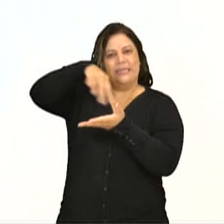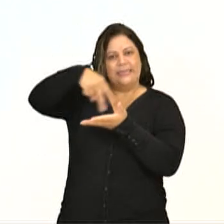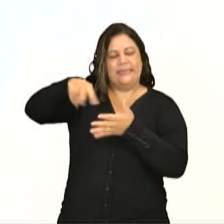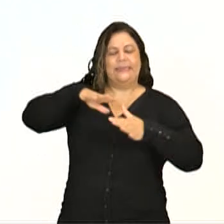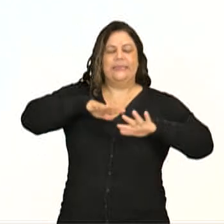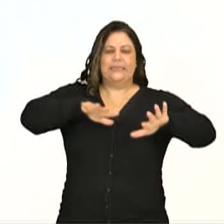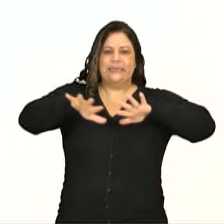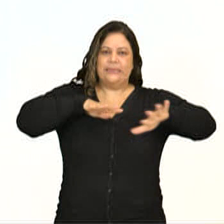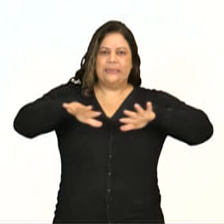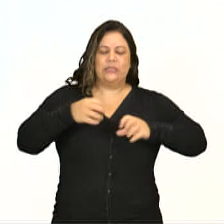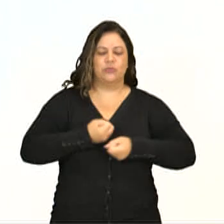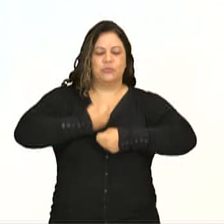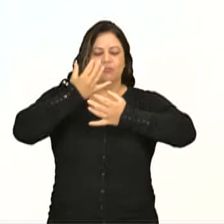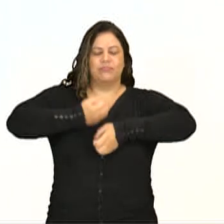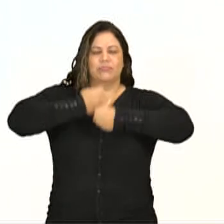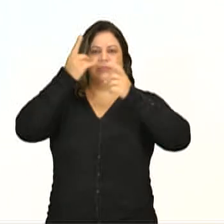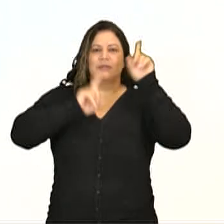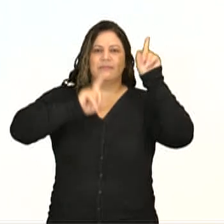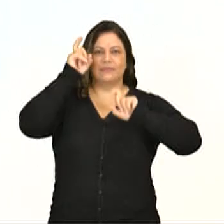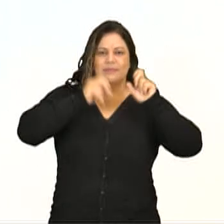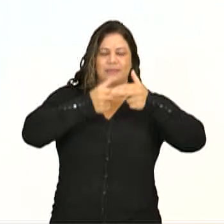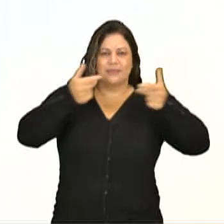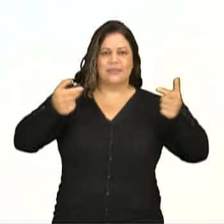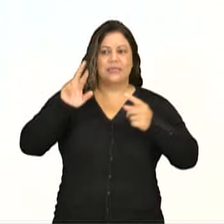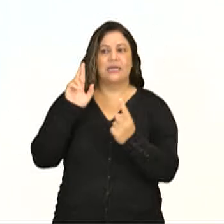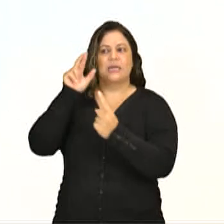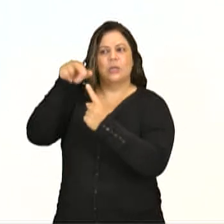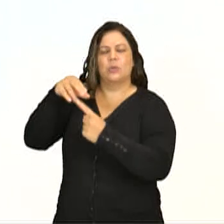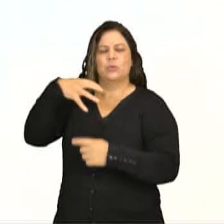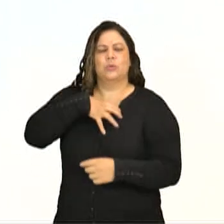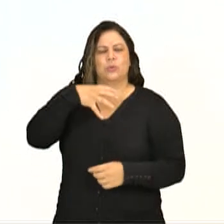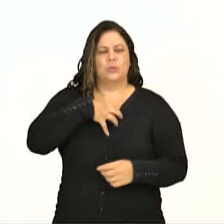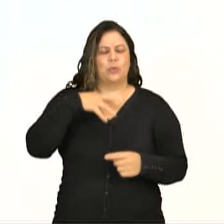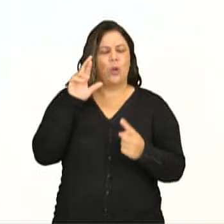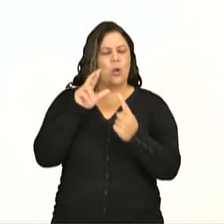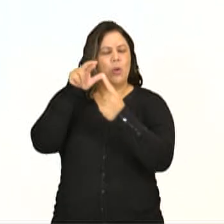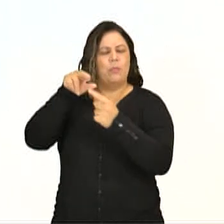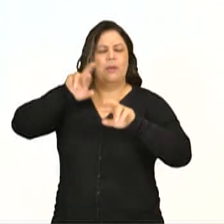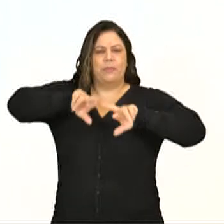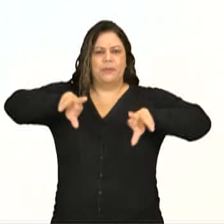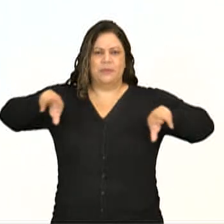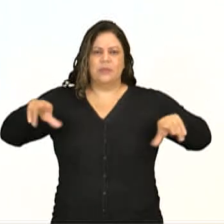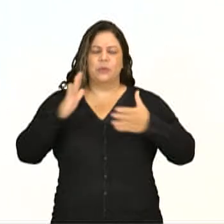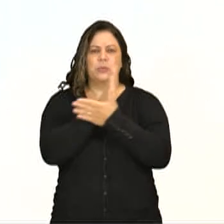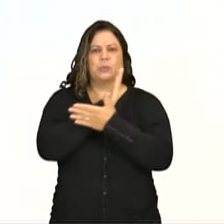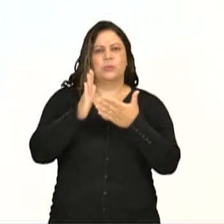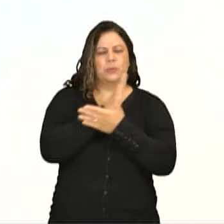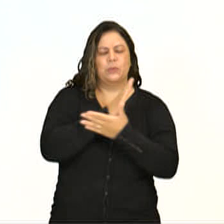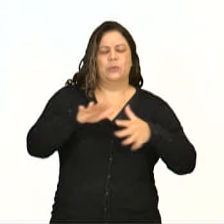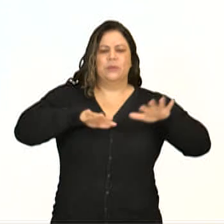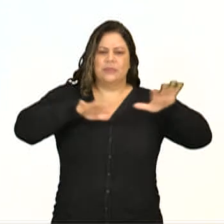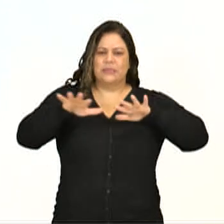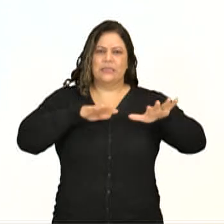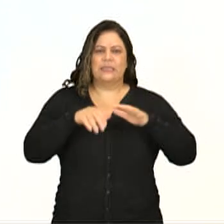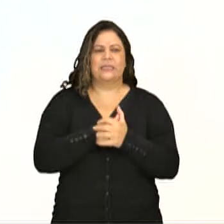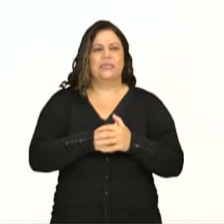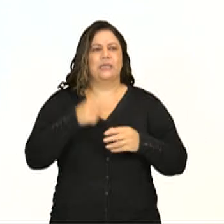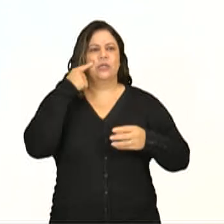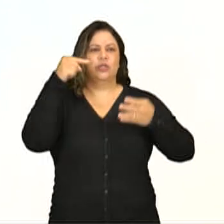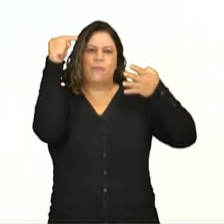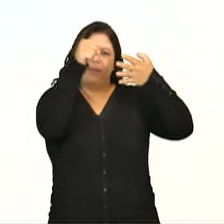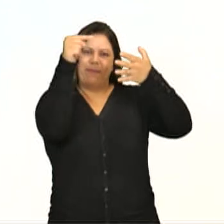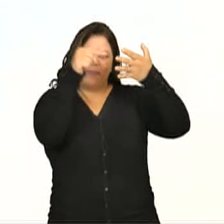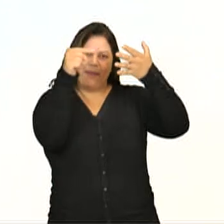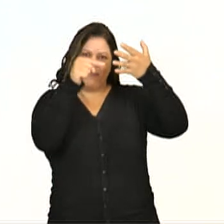ritmo e expressividade e reconhecer formas representativas de alguns ritmos específicos: swing,